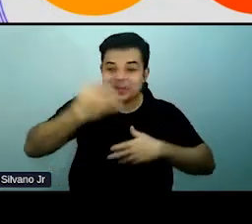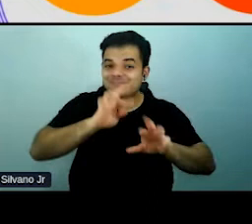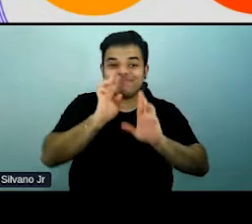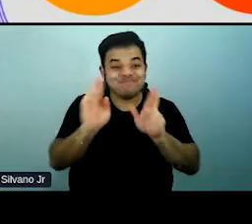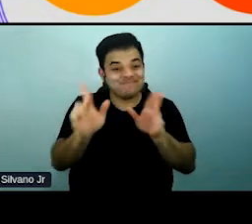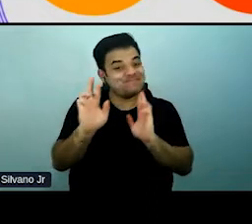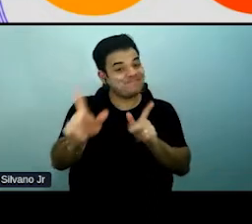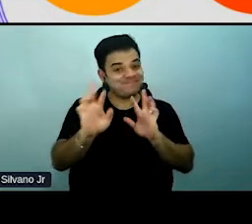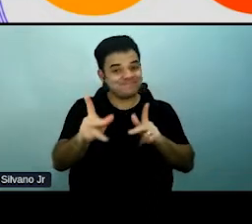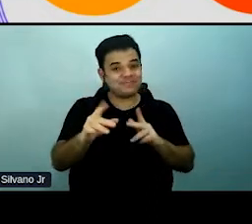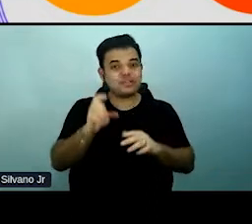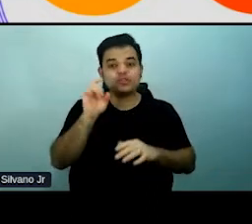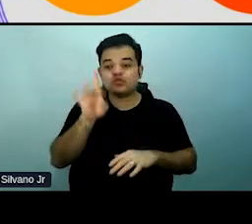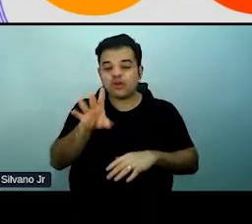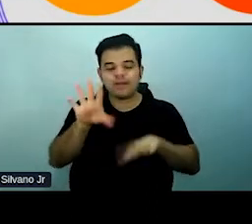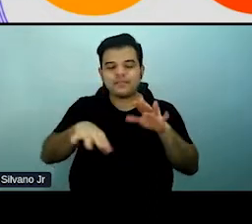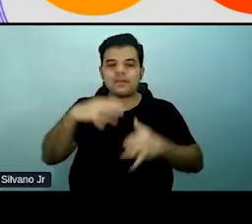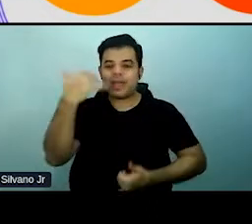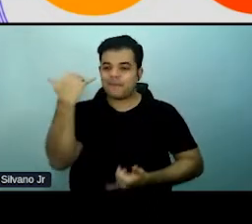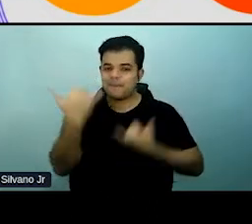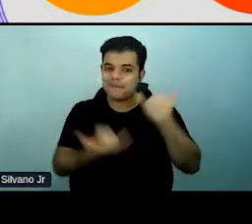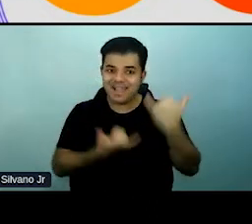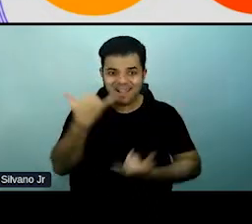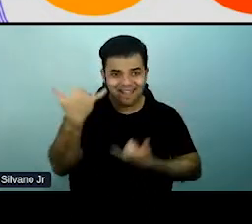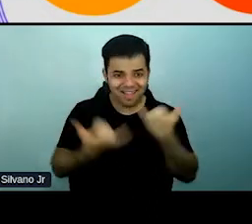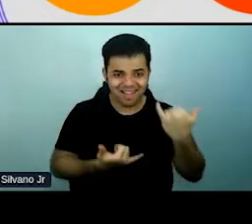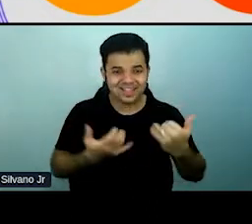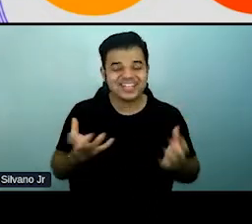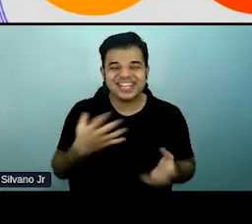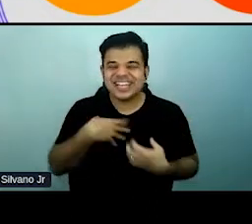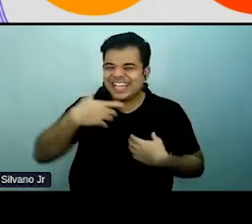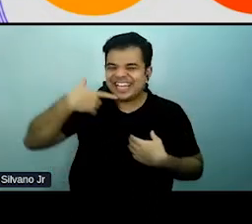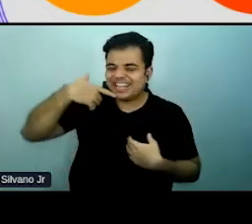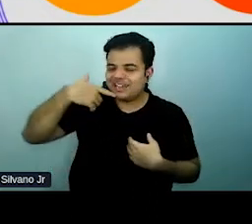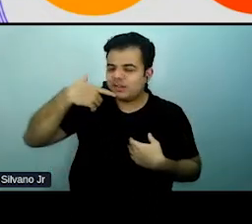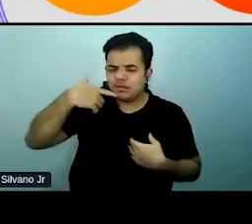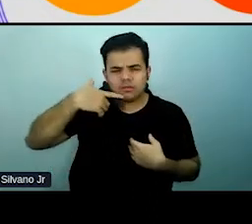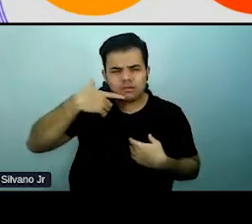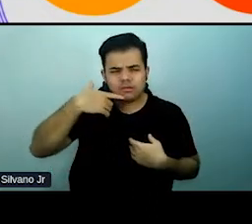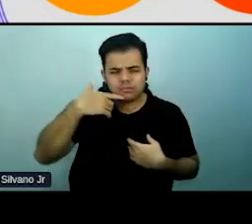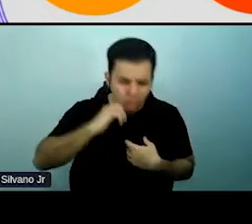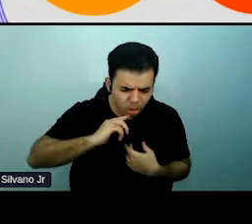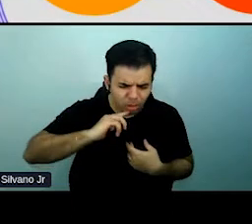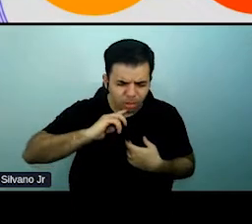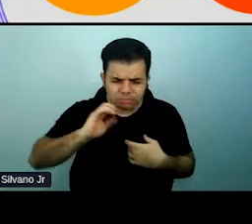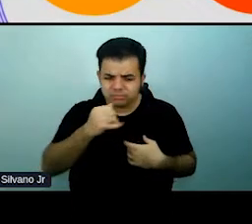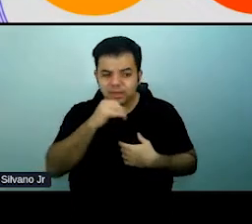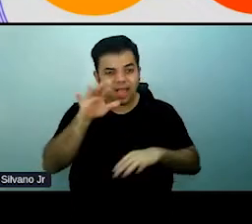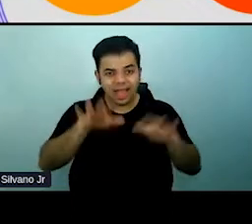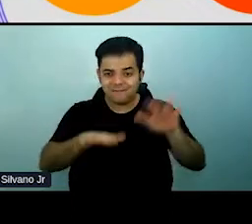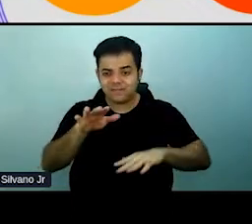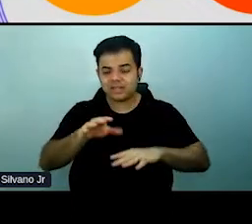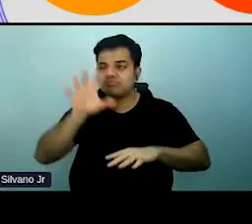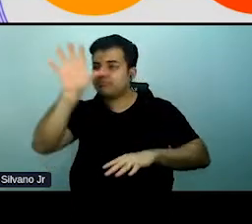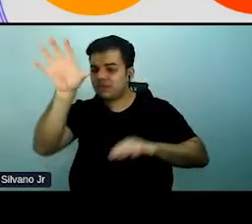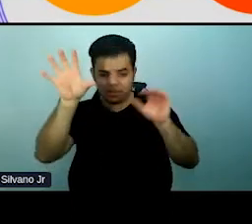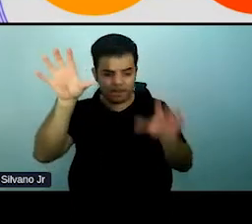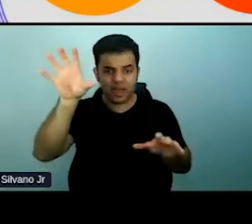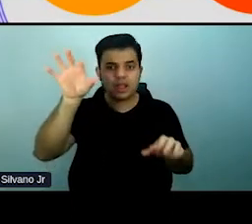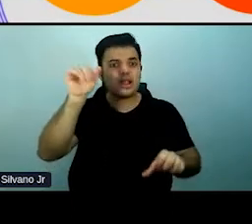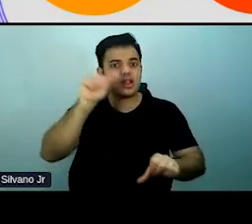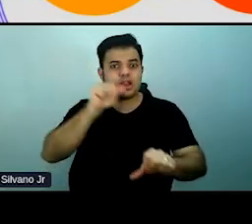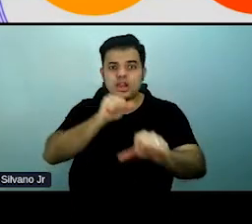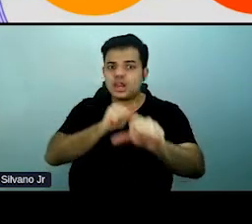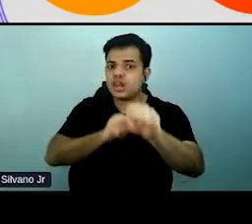entre aspas, brincadeiras que não são nada agradáveis e muitas vezes de uma região para outra no país, o quanto que isso